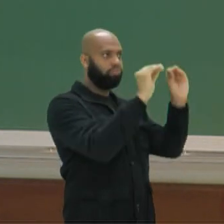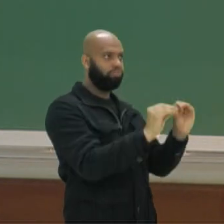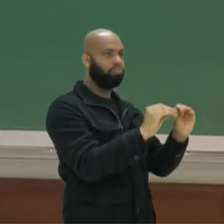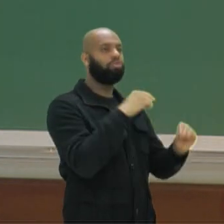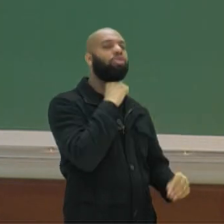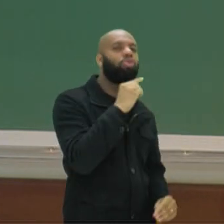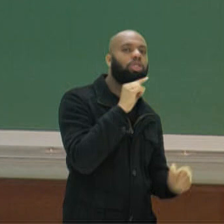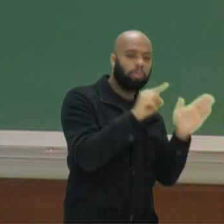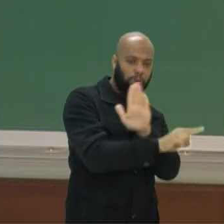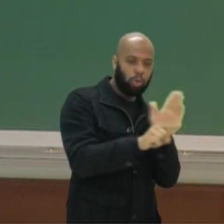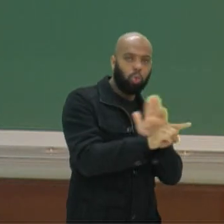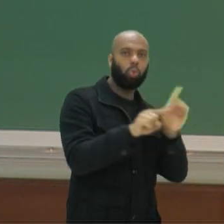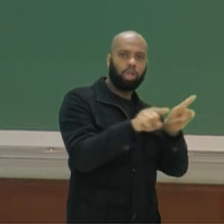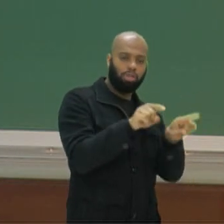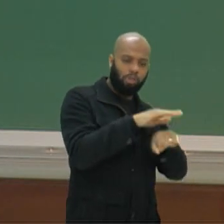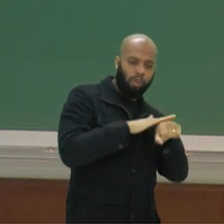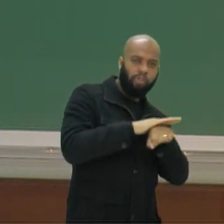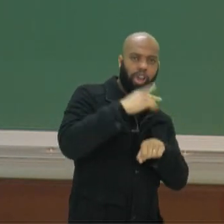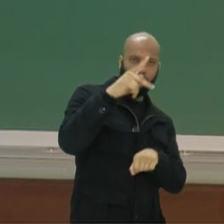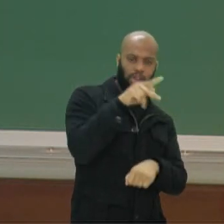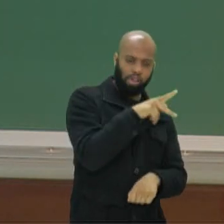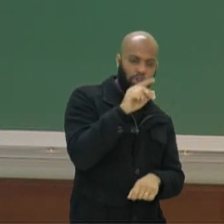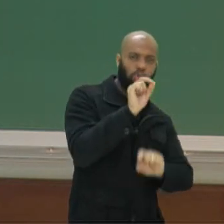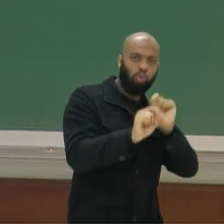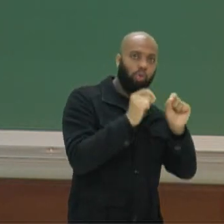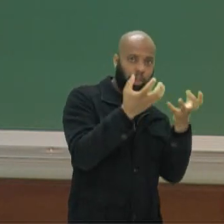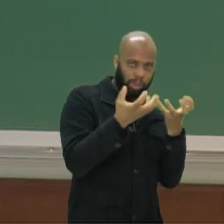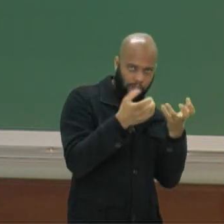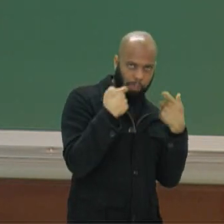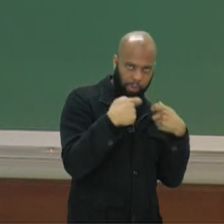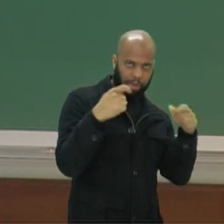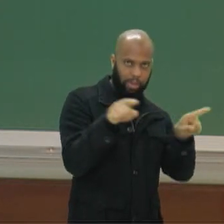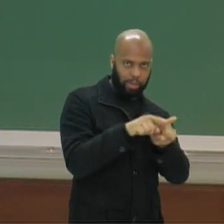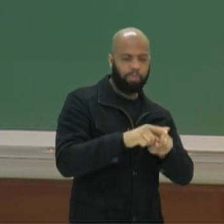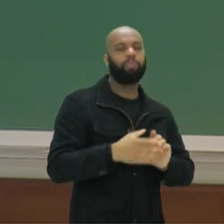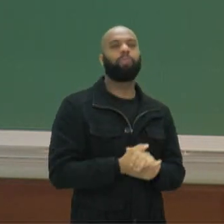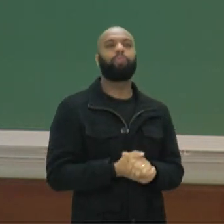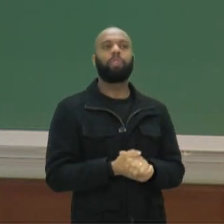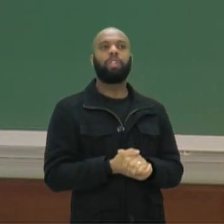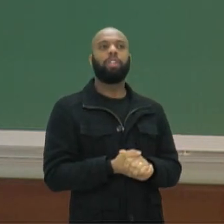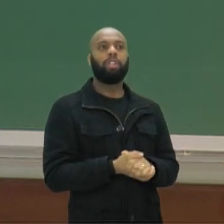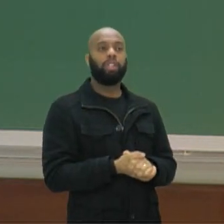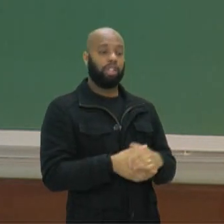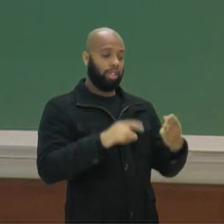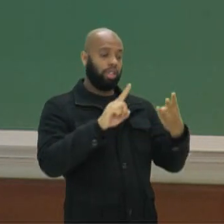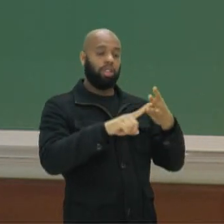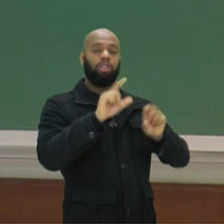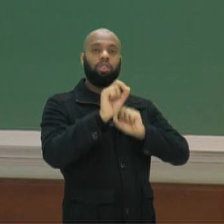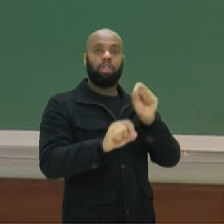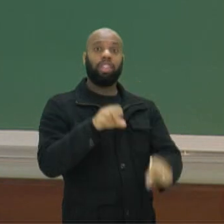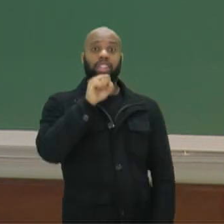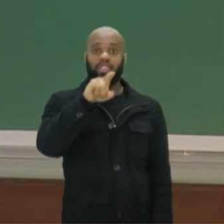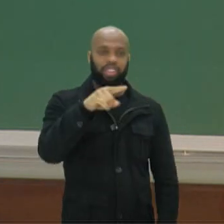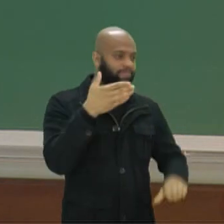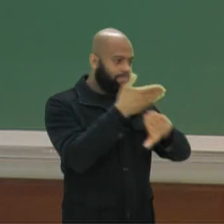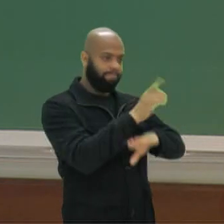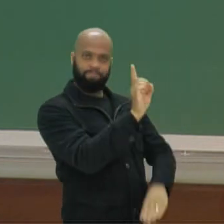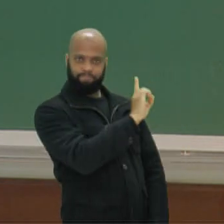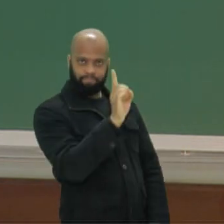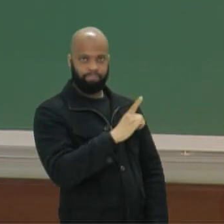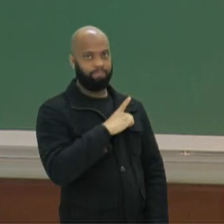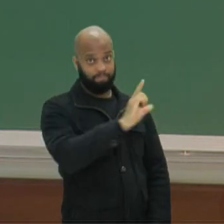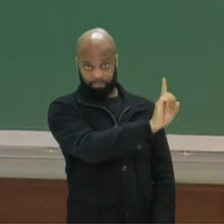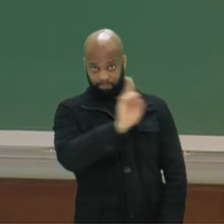tirar dúvida, para poder conversar, para poder falar com o teu professor, o que quer que seja, tá bom? E a número 3, o pessoal que pega as